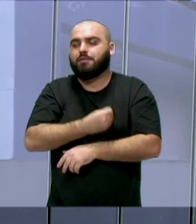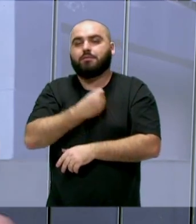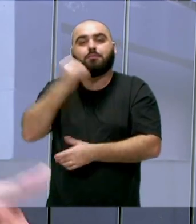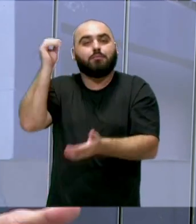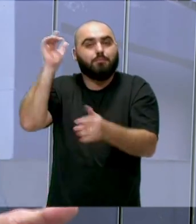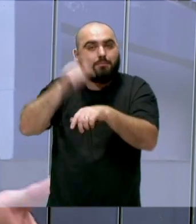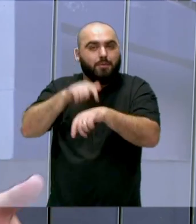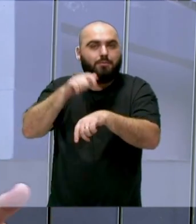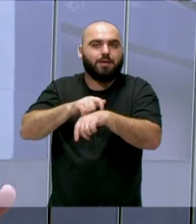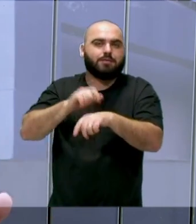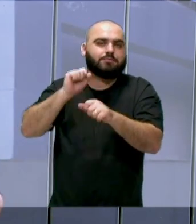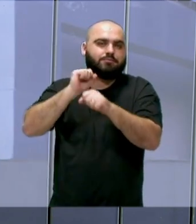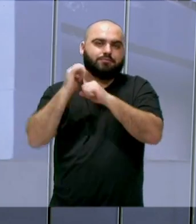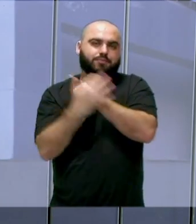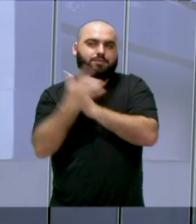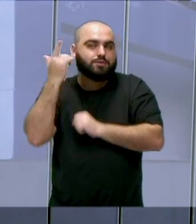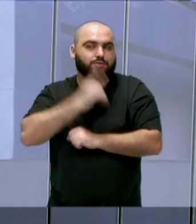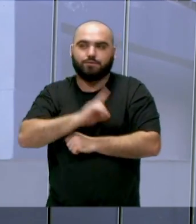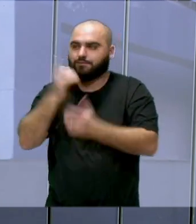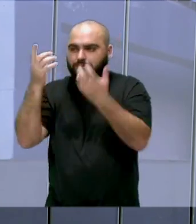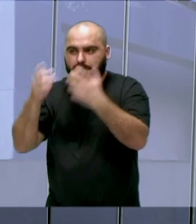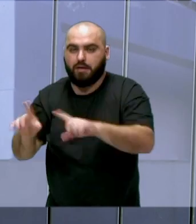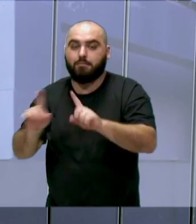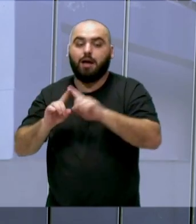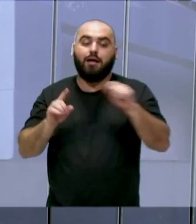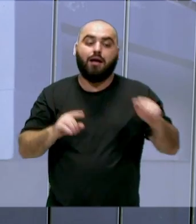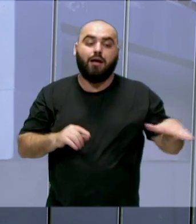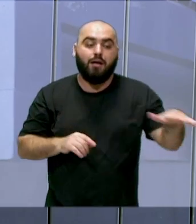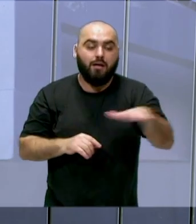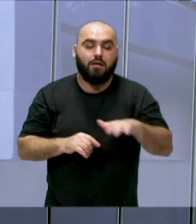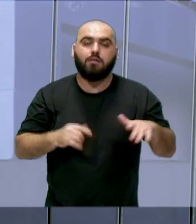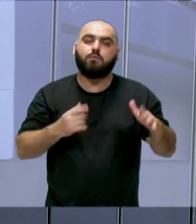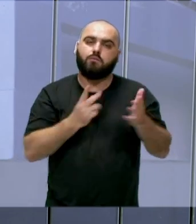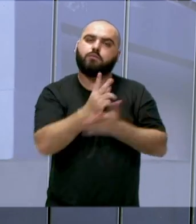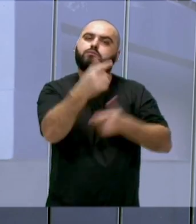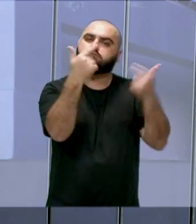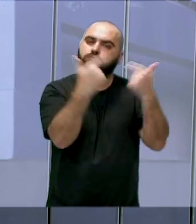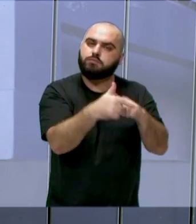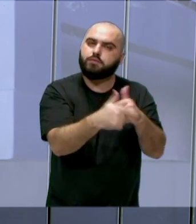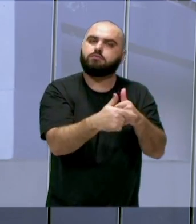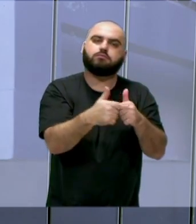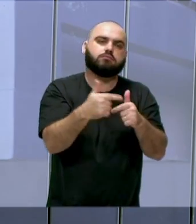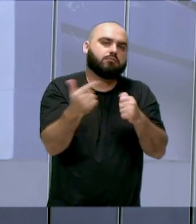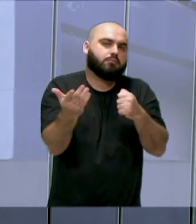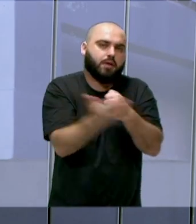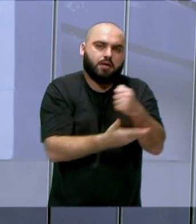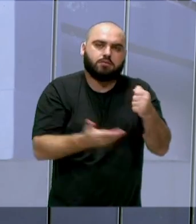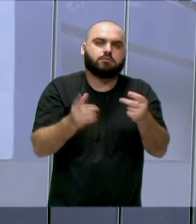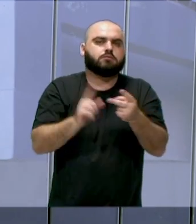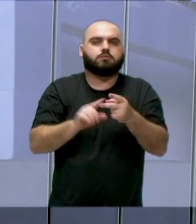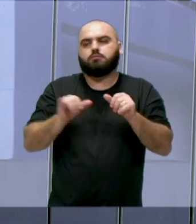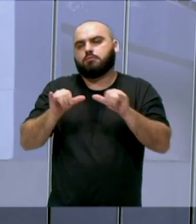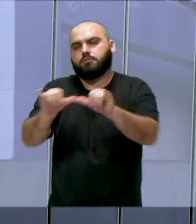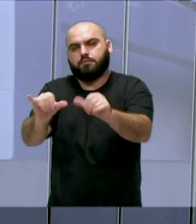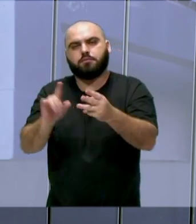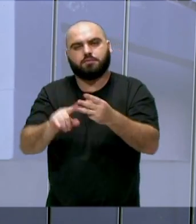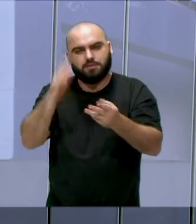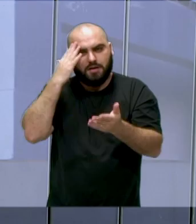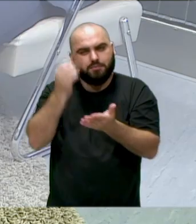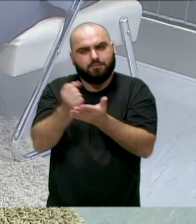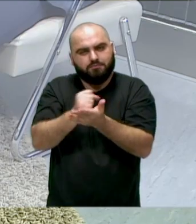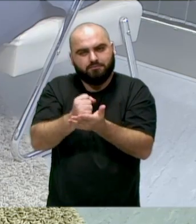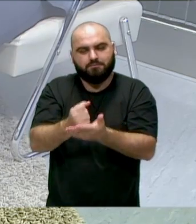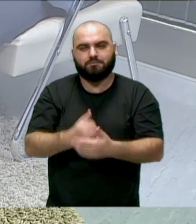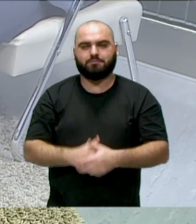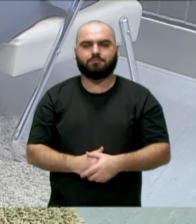gente viveu anos anteriores, mas esses espaços eles continuarão trabalhando da mesma forma que é essencial supermercado, farmácia, né?